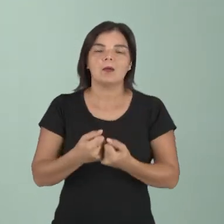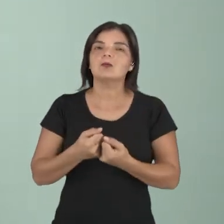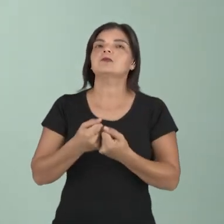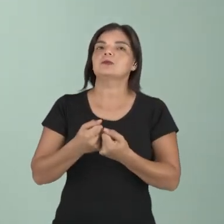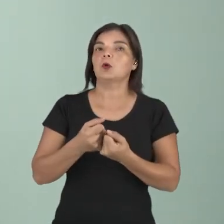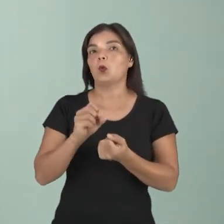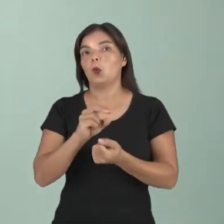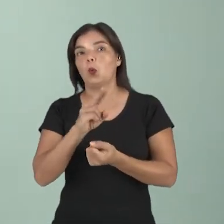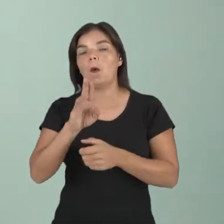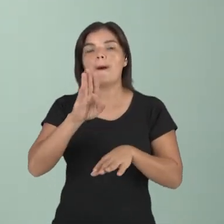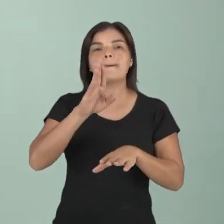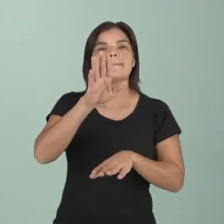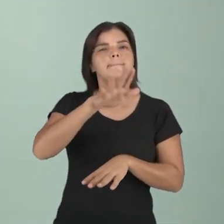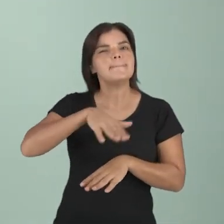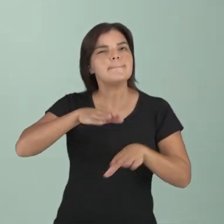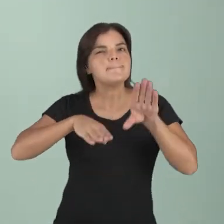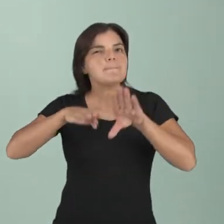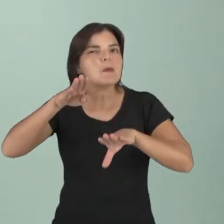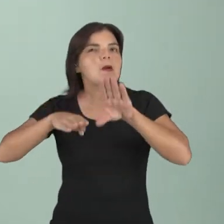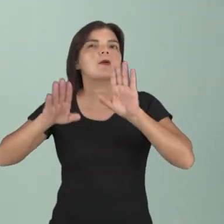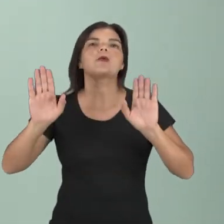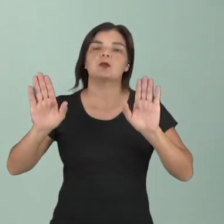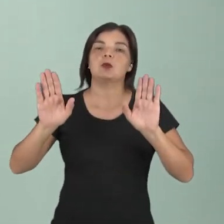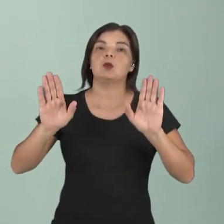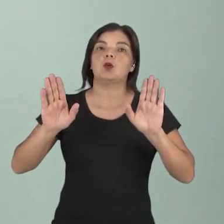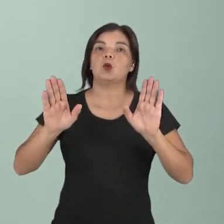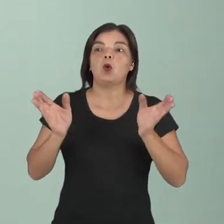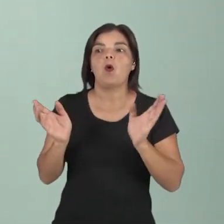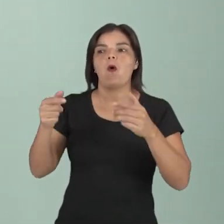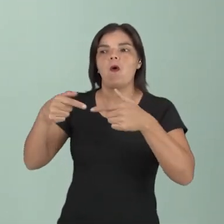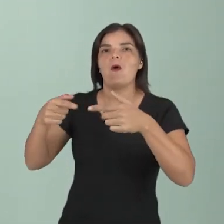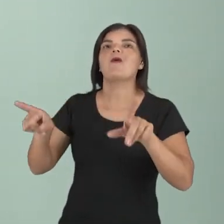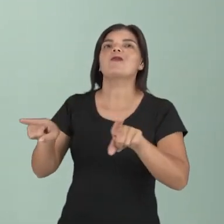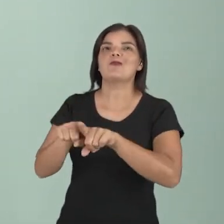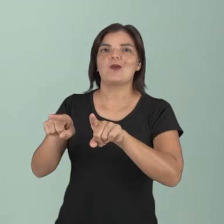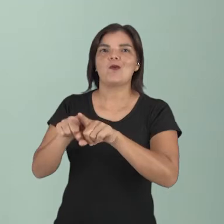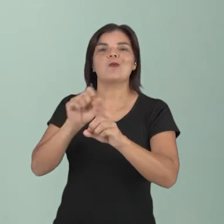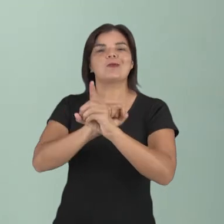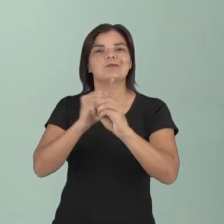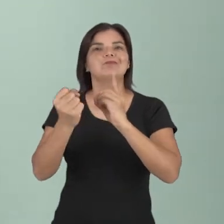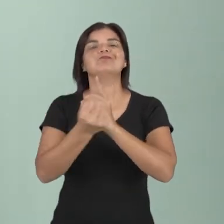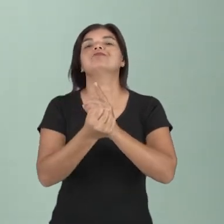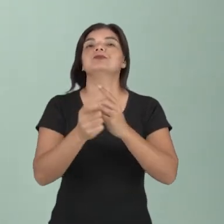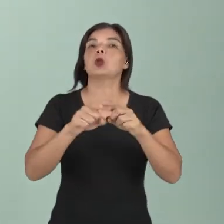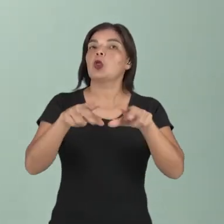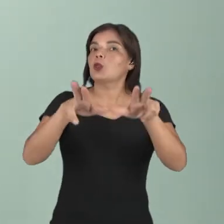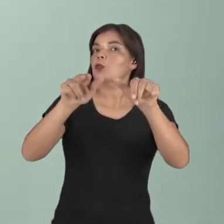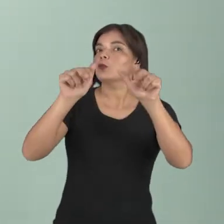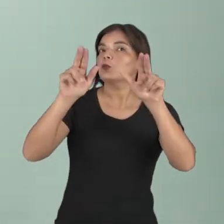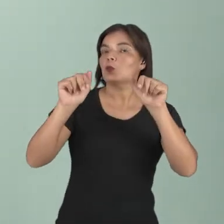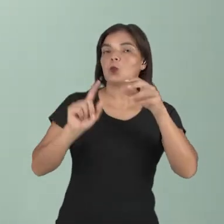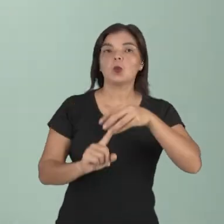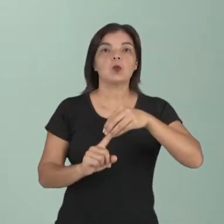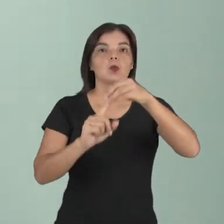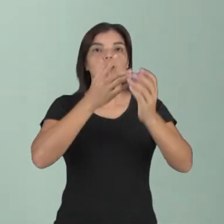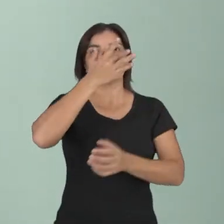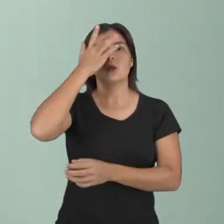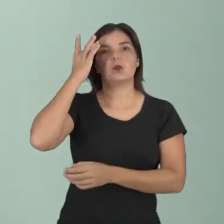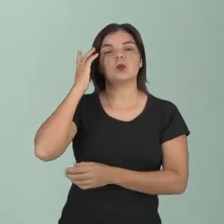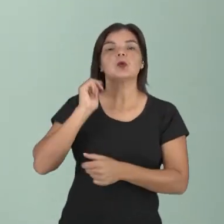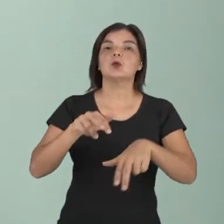totalidade ou à maioria dos membros de uma determinada realidade social. Nunca uma única